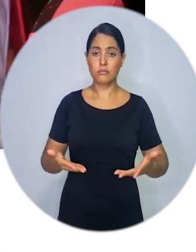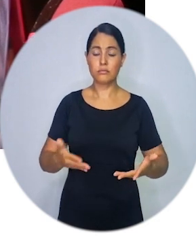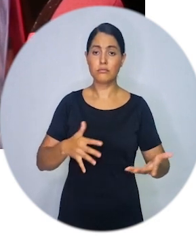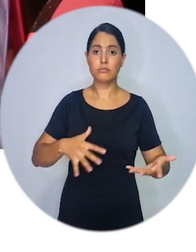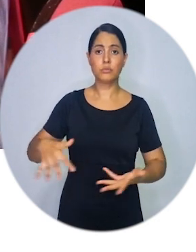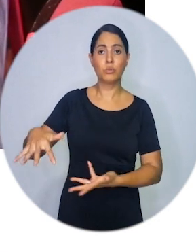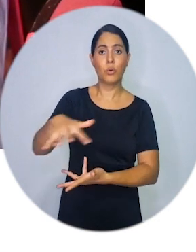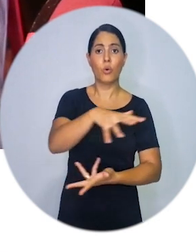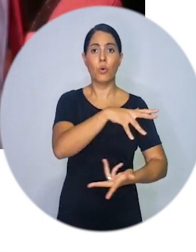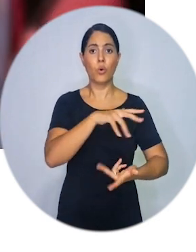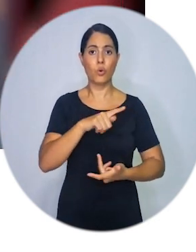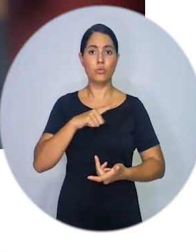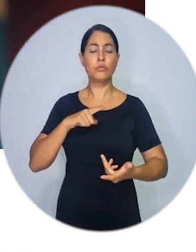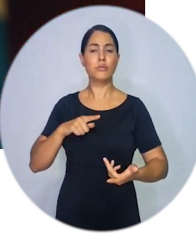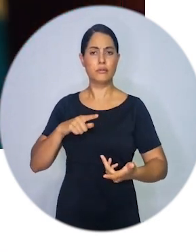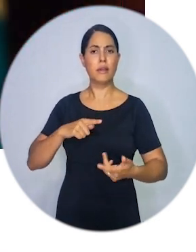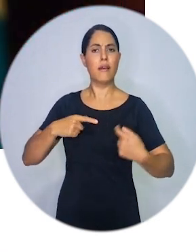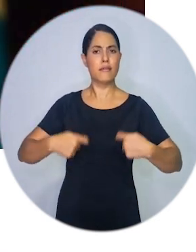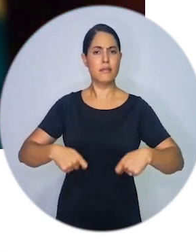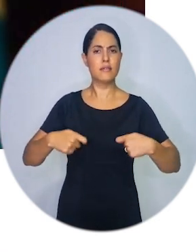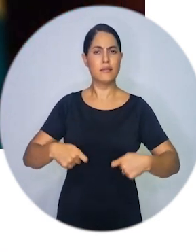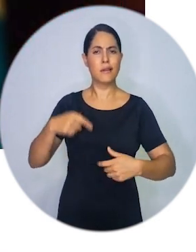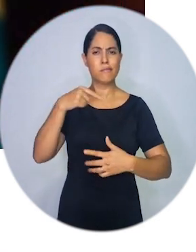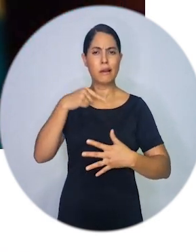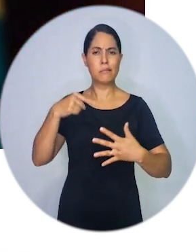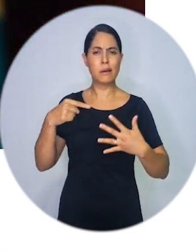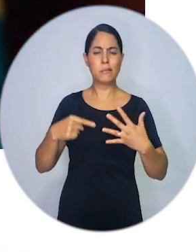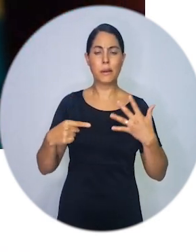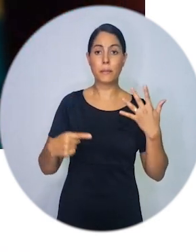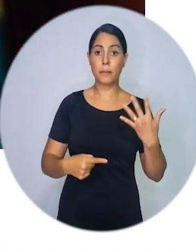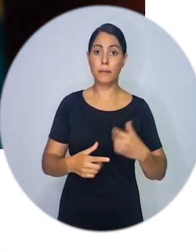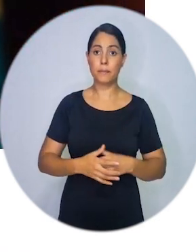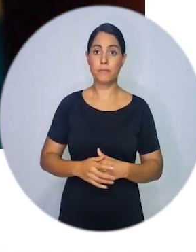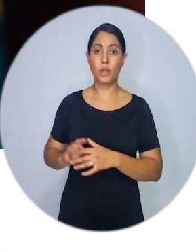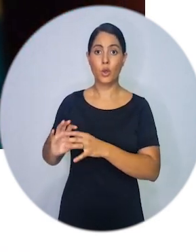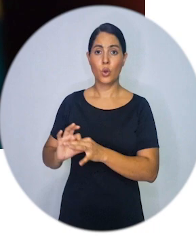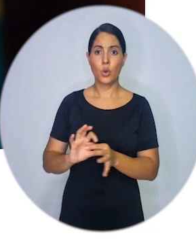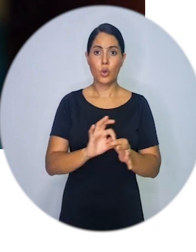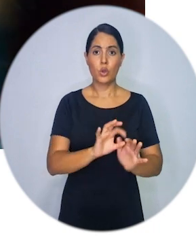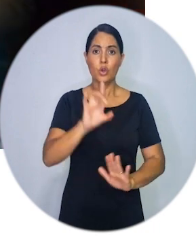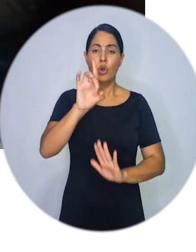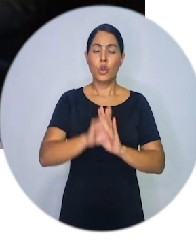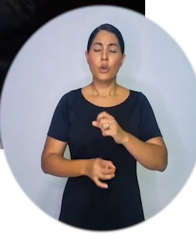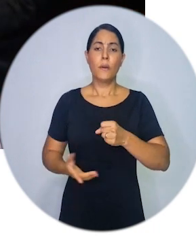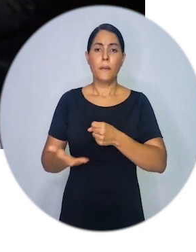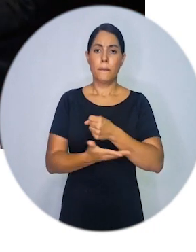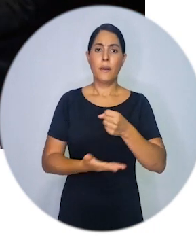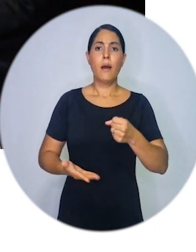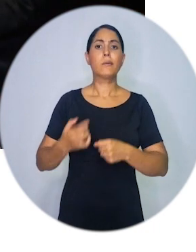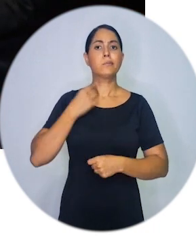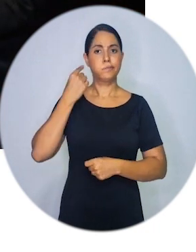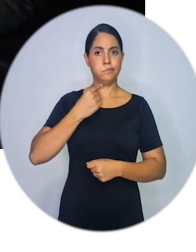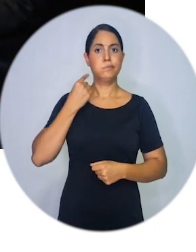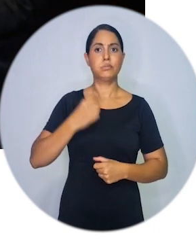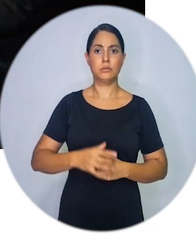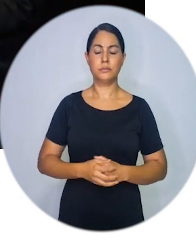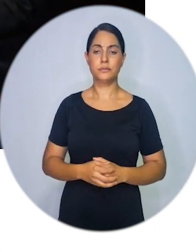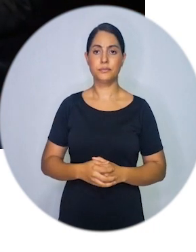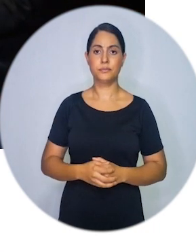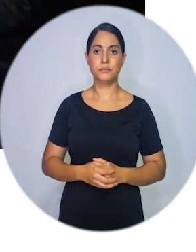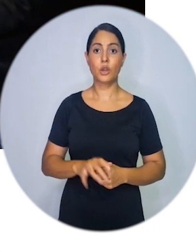global. Nossa agenda jurídica global, portanto, abrange o fortalecimento de direitos fundamentais da